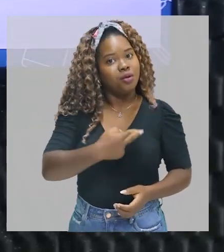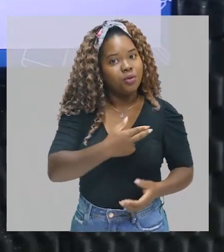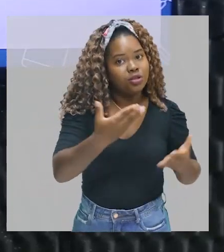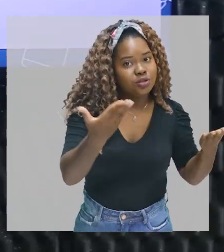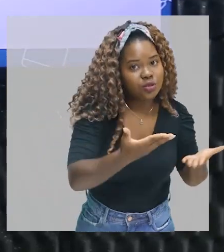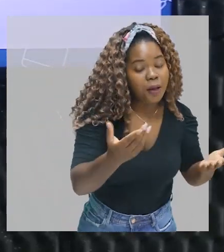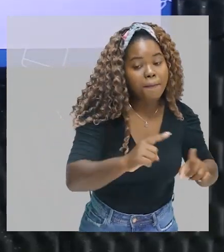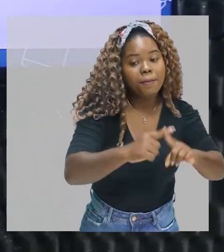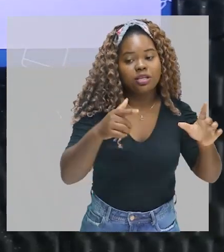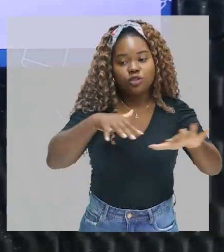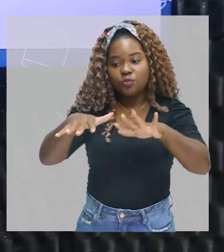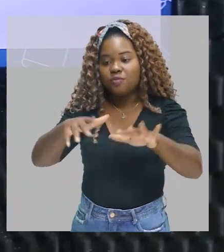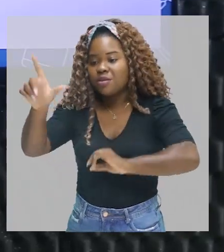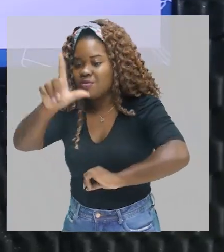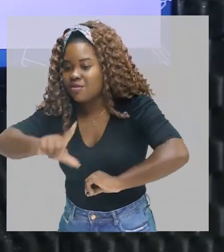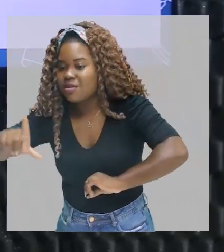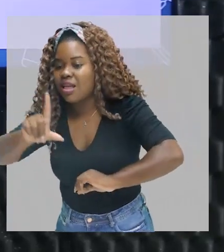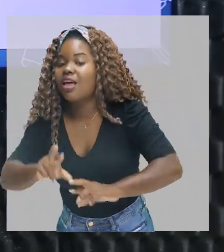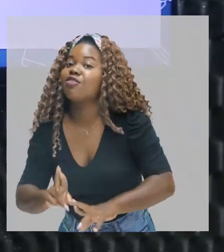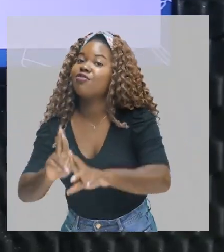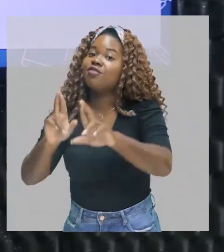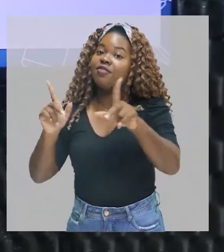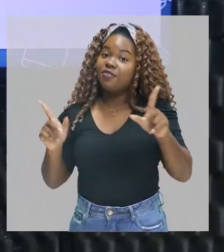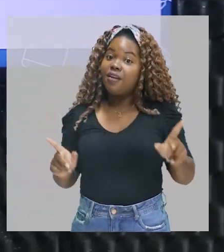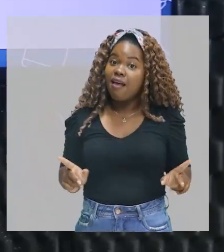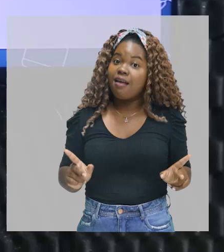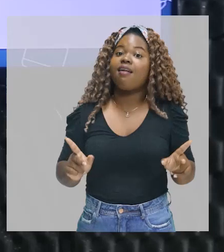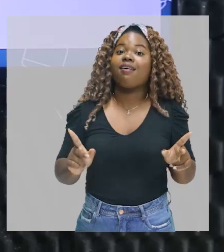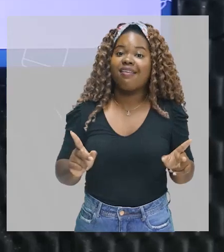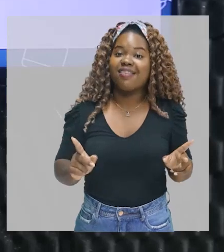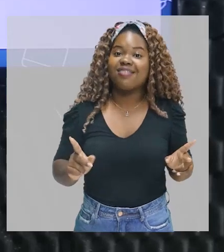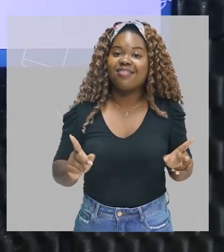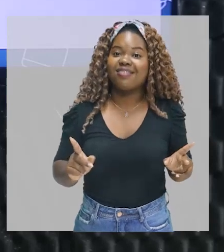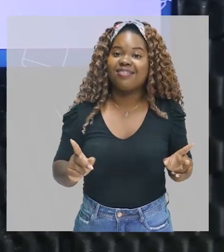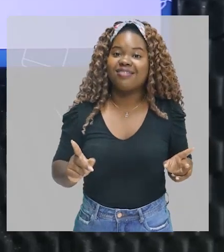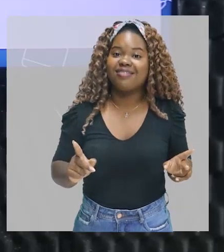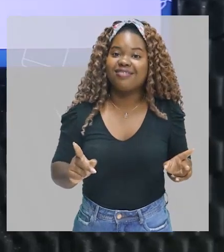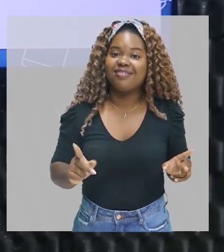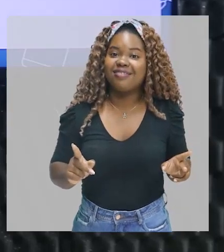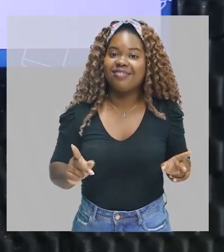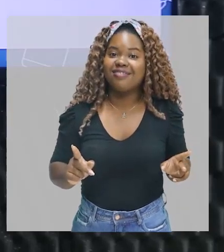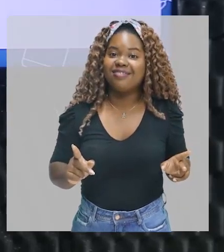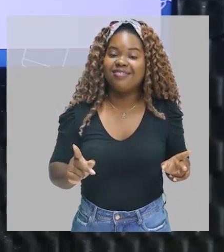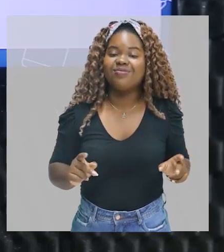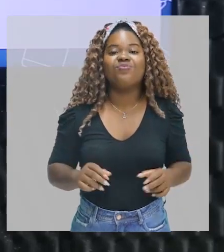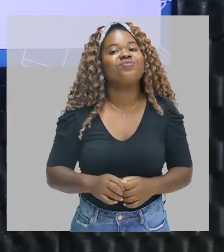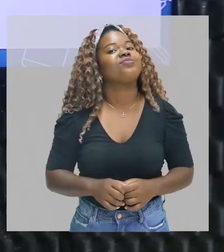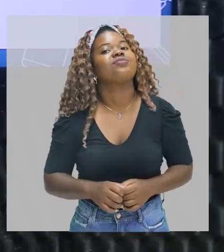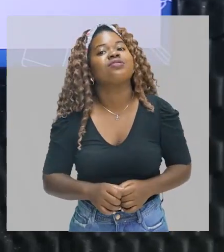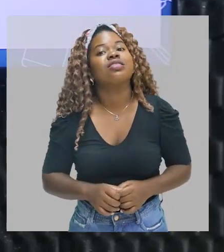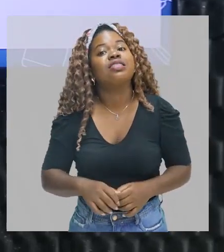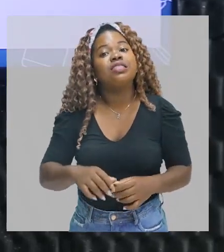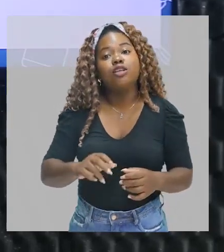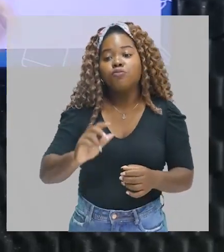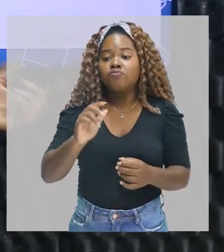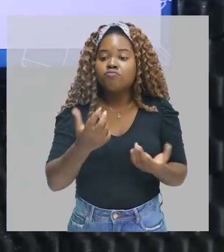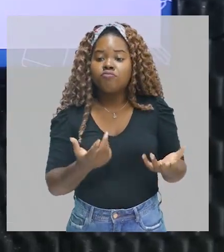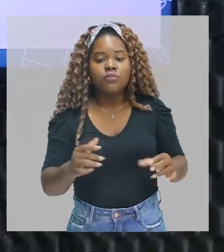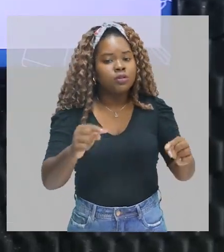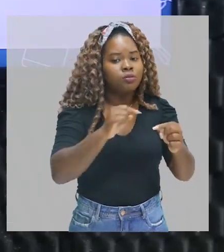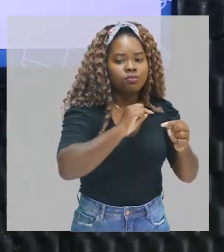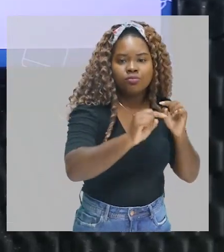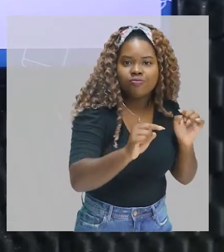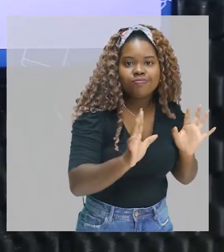do movimento literário, você já sabe que não tem nada a ver, tá? Não é o verbo haver, tá? É a